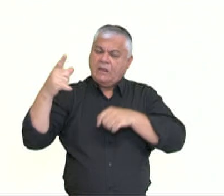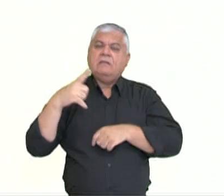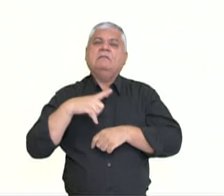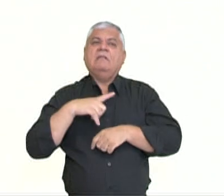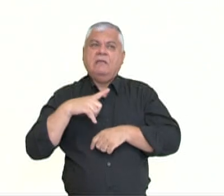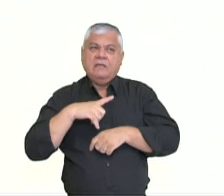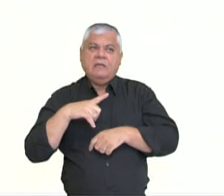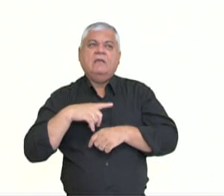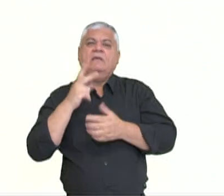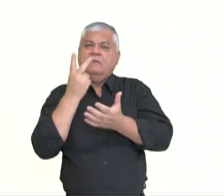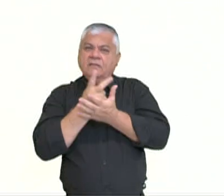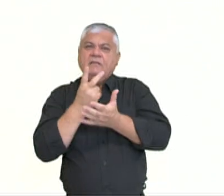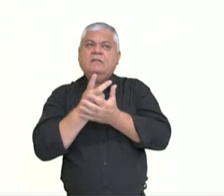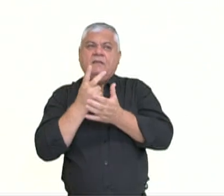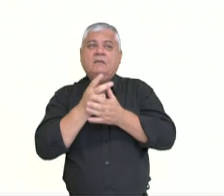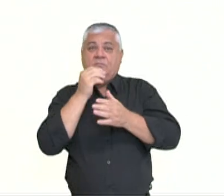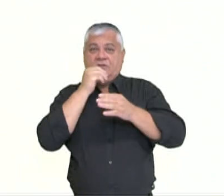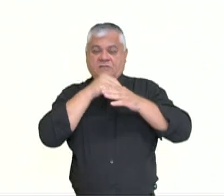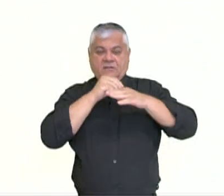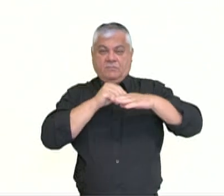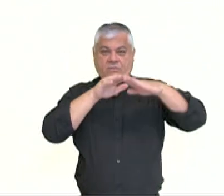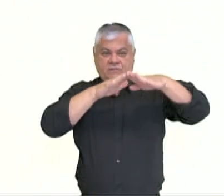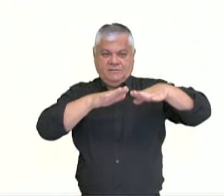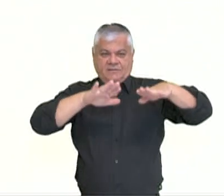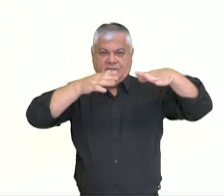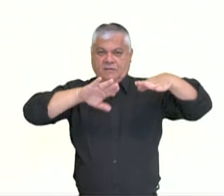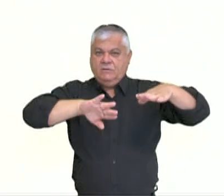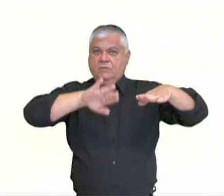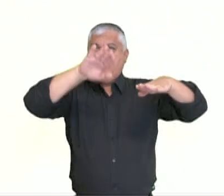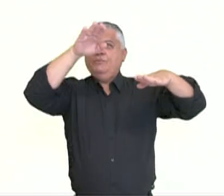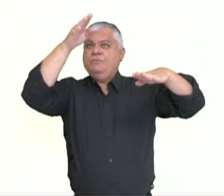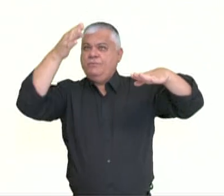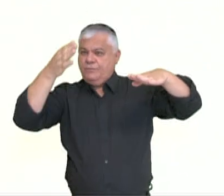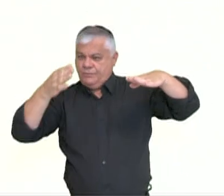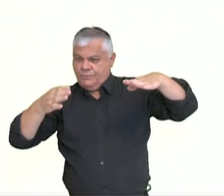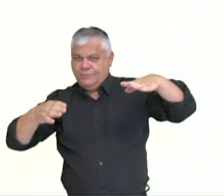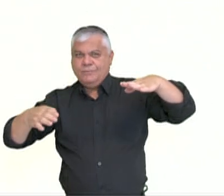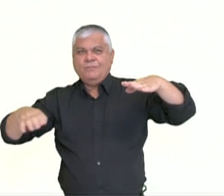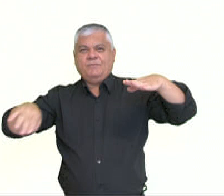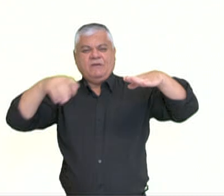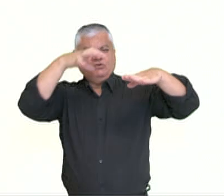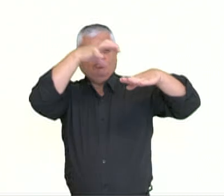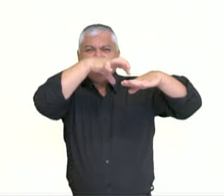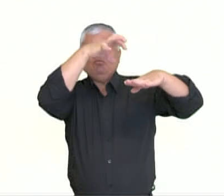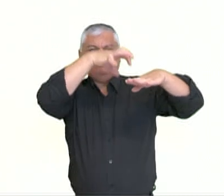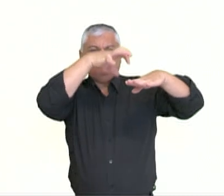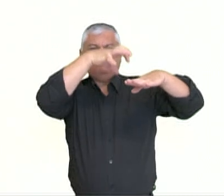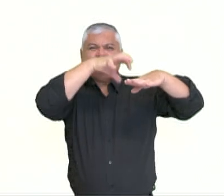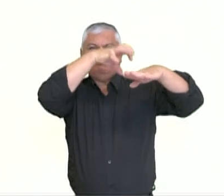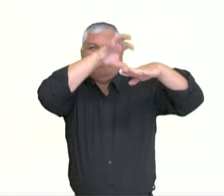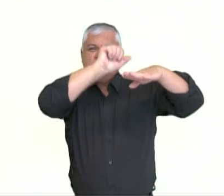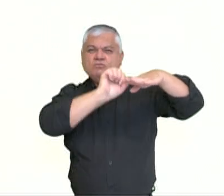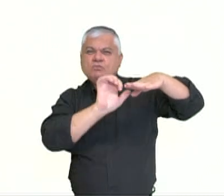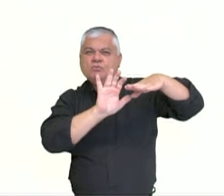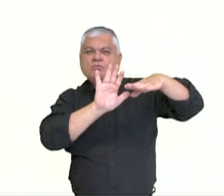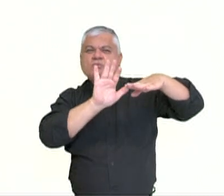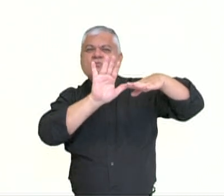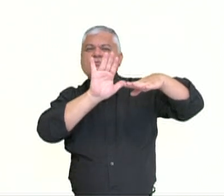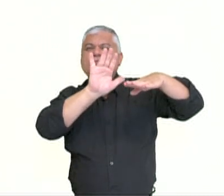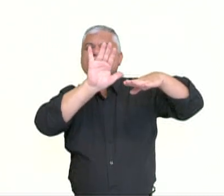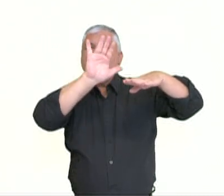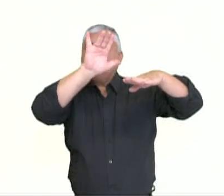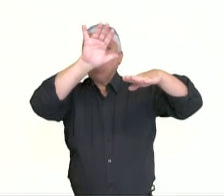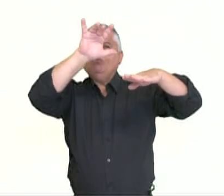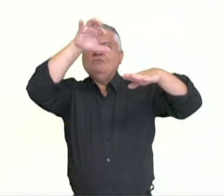Que é aquela chuva, então eu tenho a formação das nuvens no oceano, o vento desloca ela em direção às áreas de serra, né? E